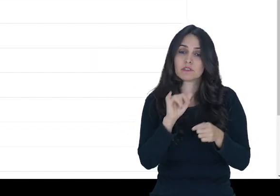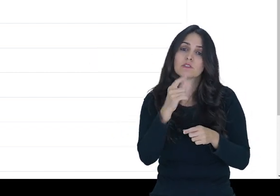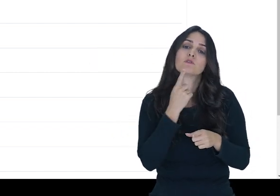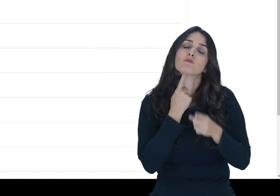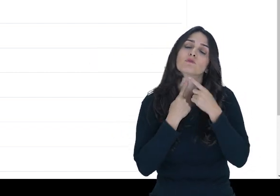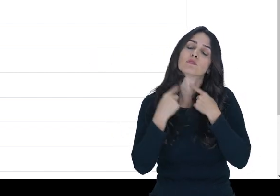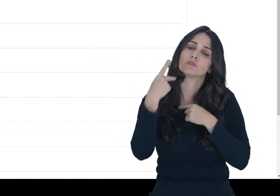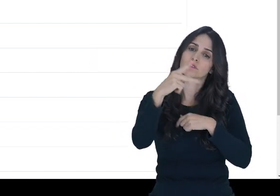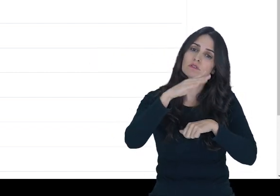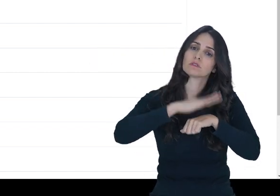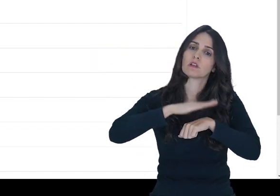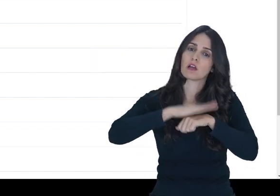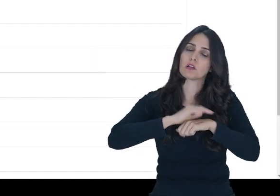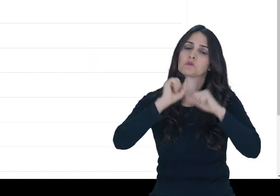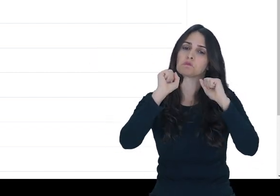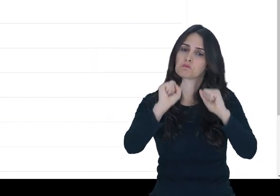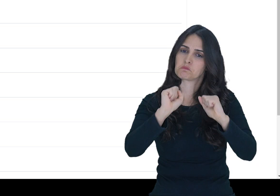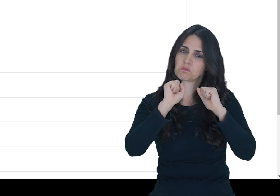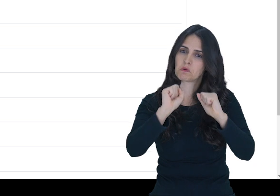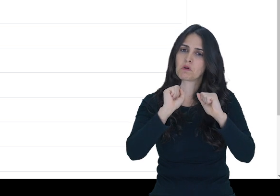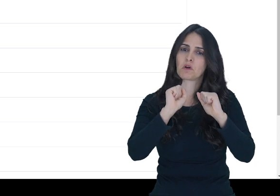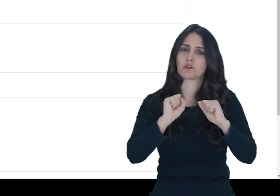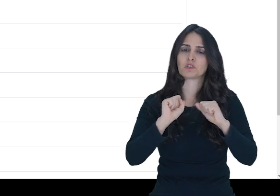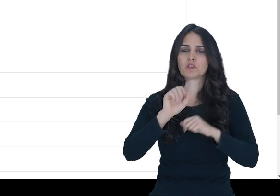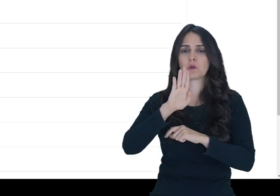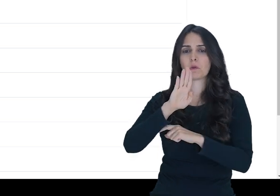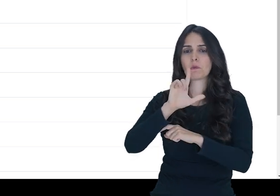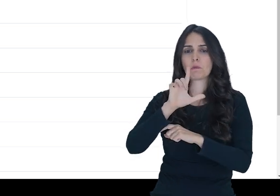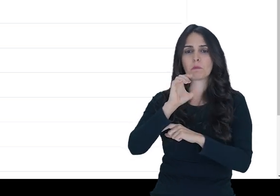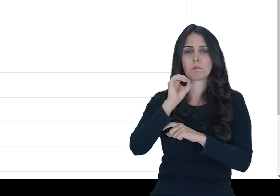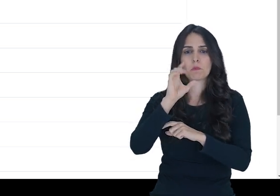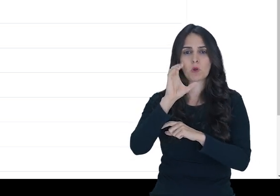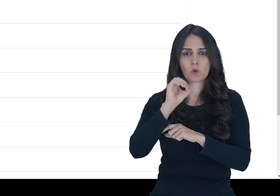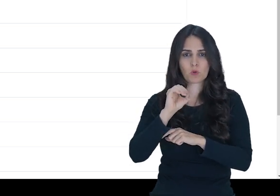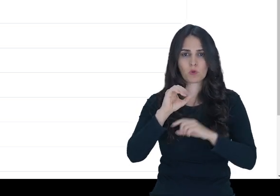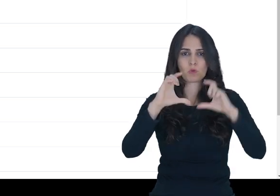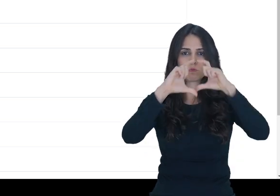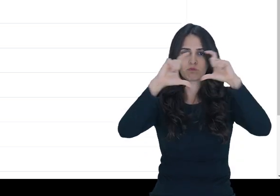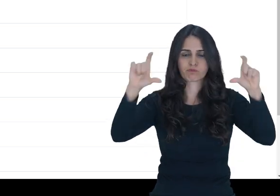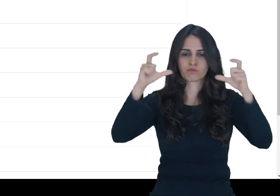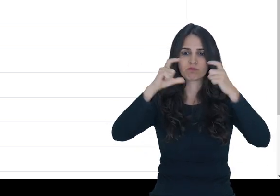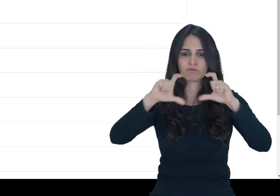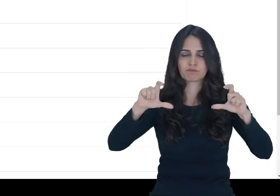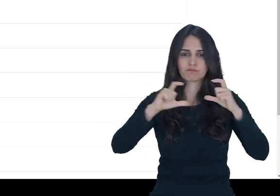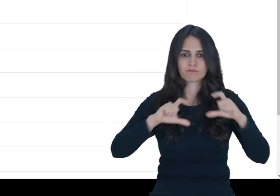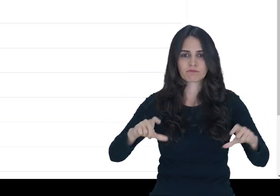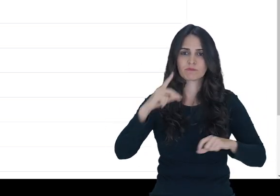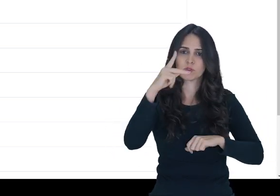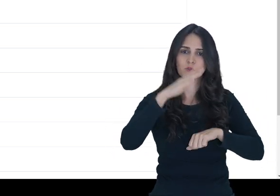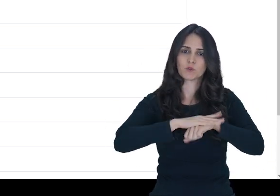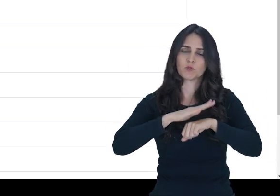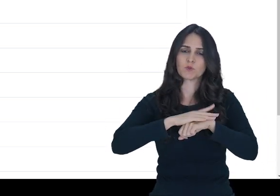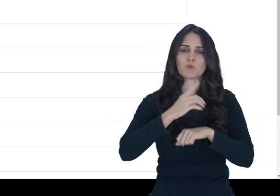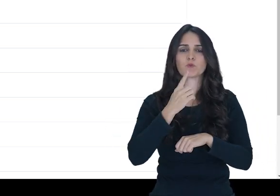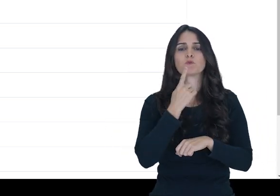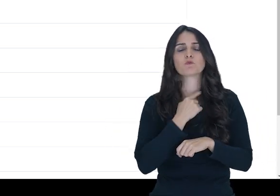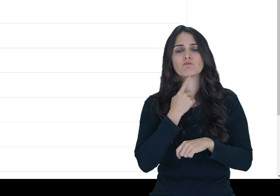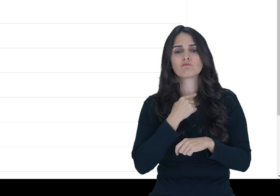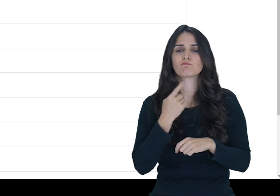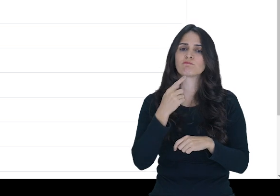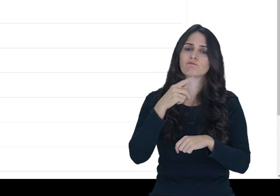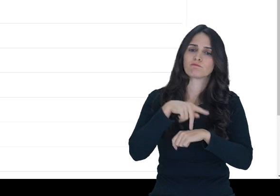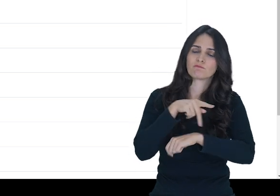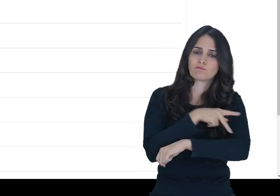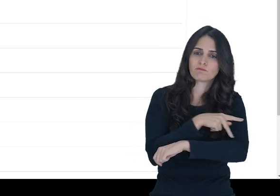se você quiser você pode adicionar os blocos de acordo com as suas preferências e